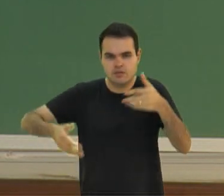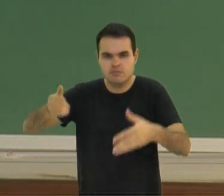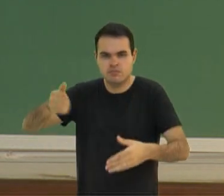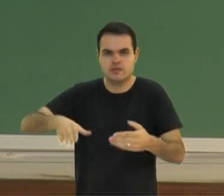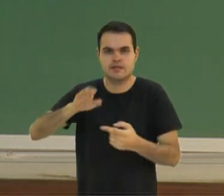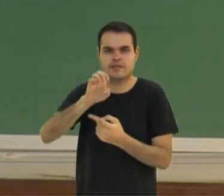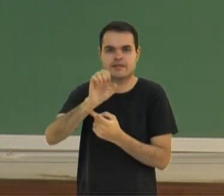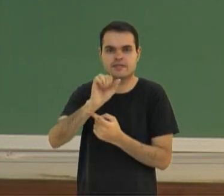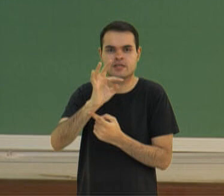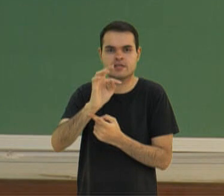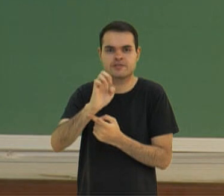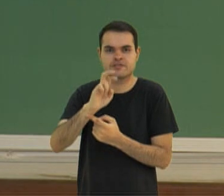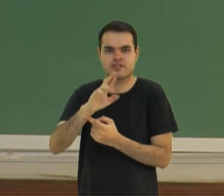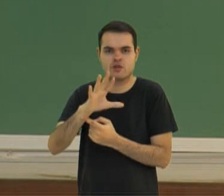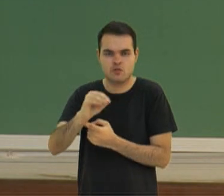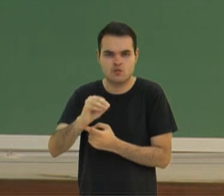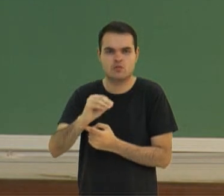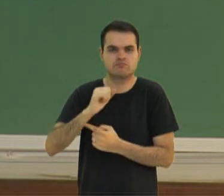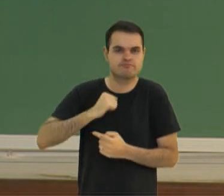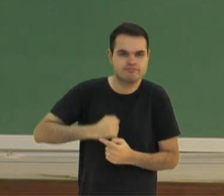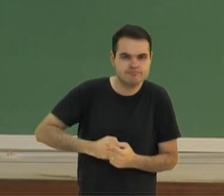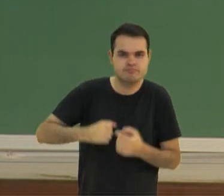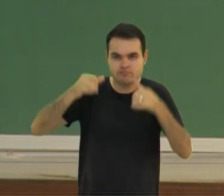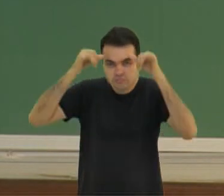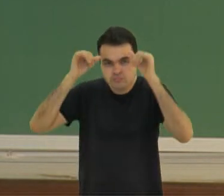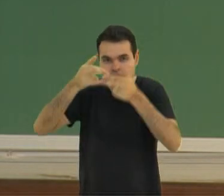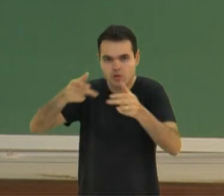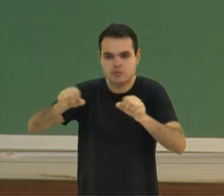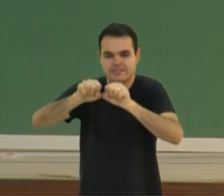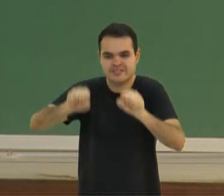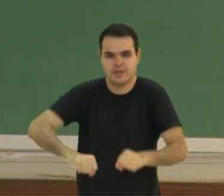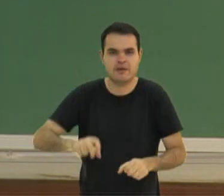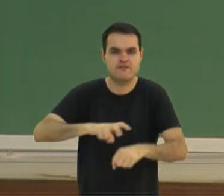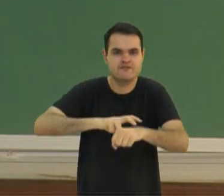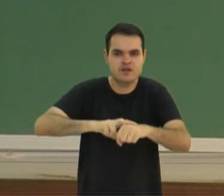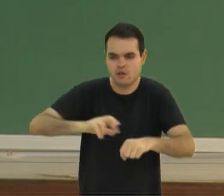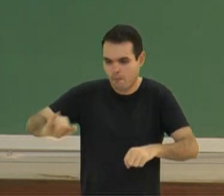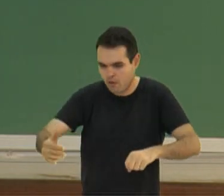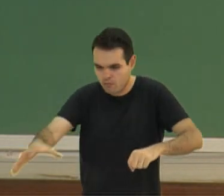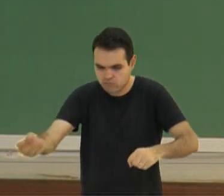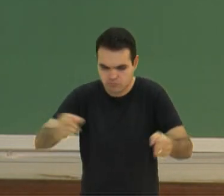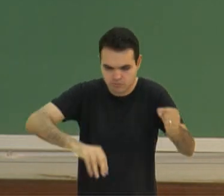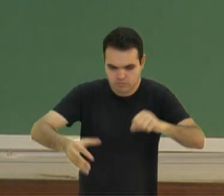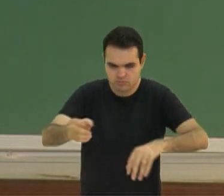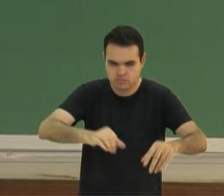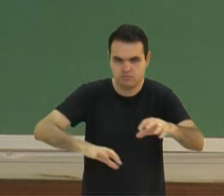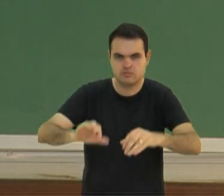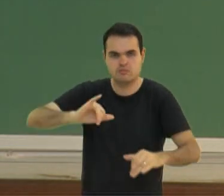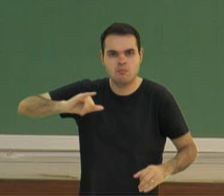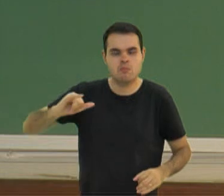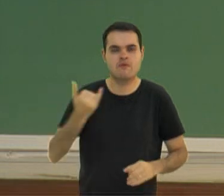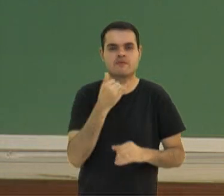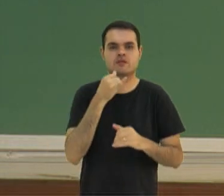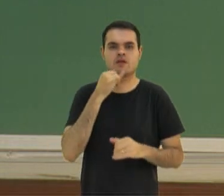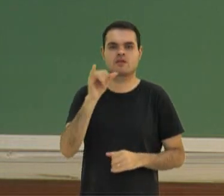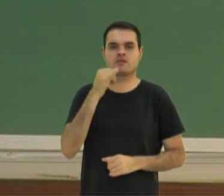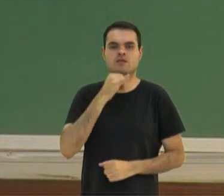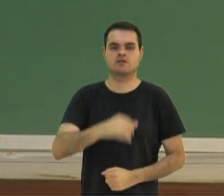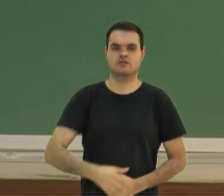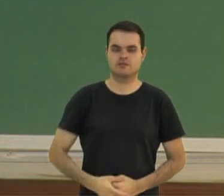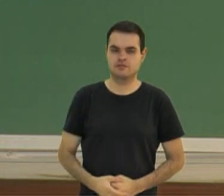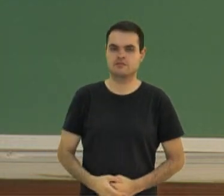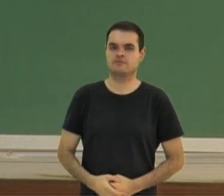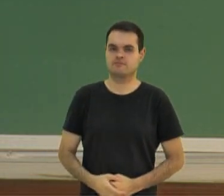nessa questão de o famoso, né, o sistema verde, para você poder aproveitar a energia. Além disso, você tem a